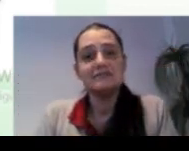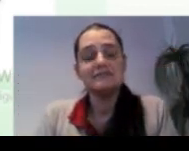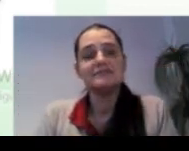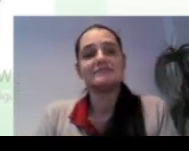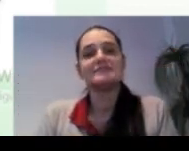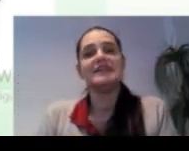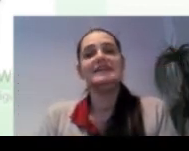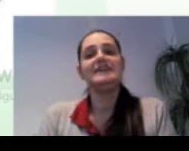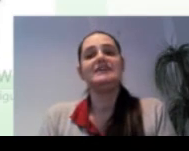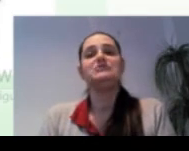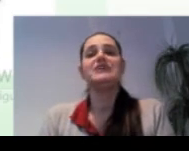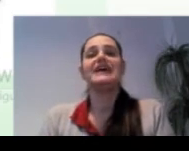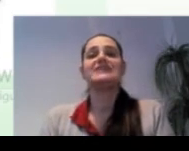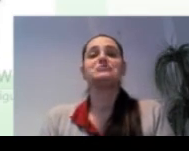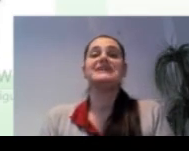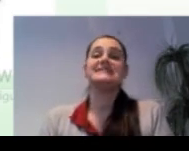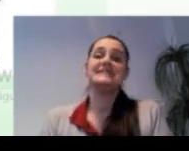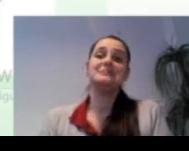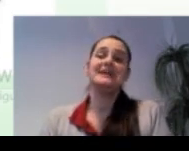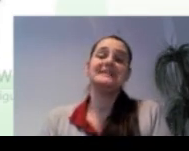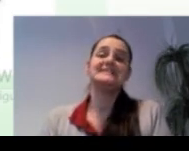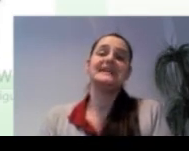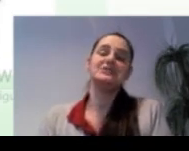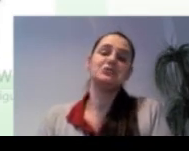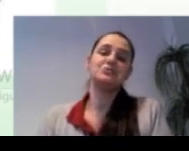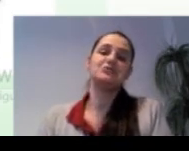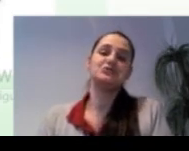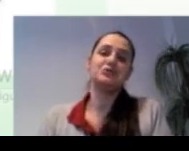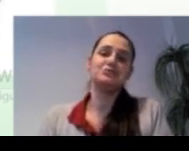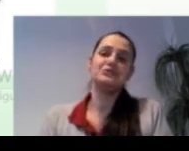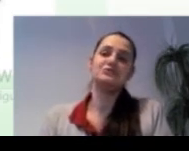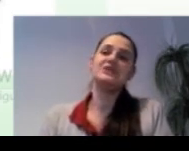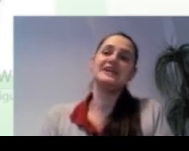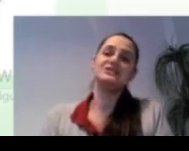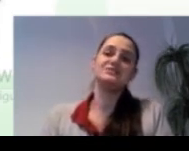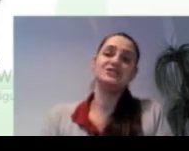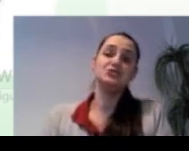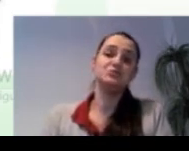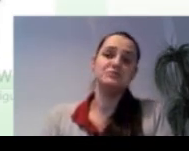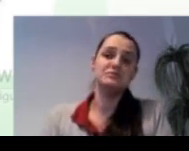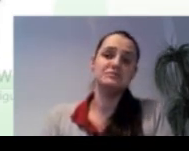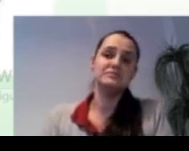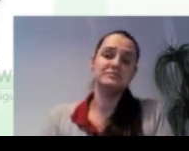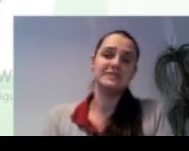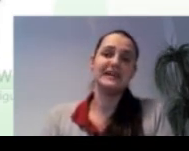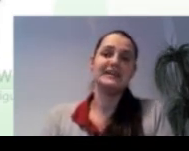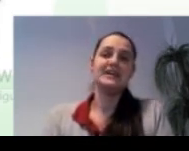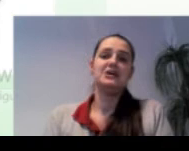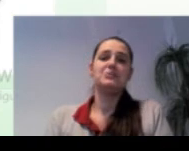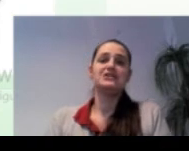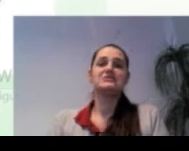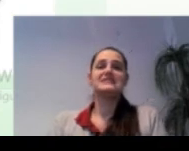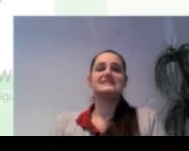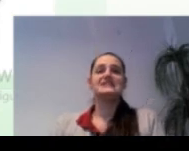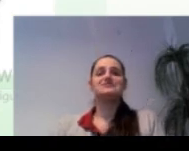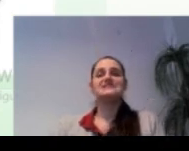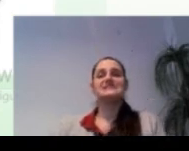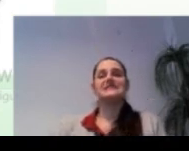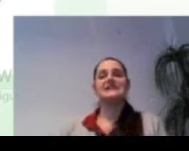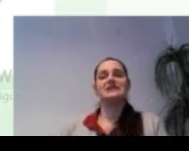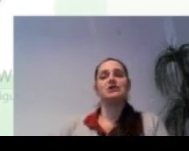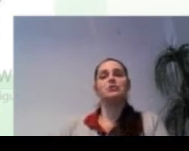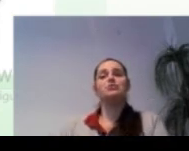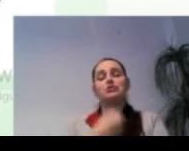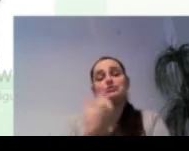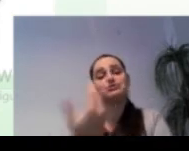47, né? E no caso, esse a mais era um cromossomo, no caso 21, tá? Pode acontecer de